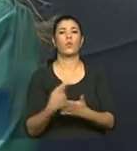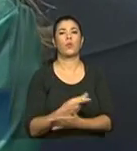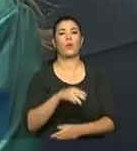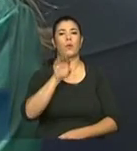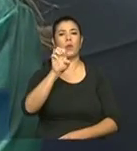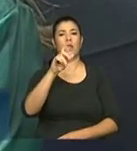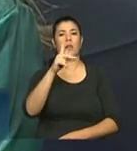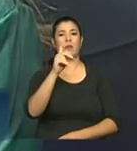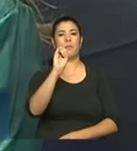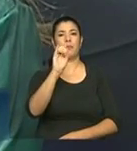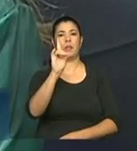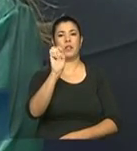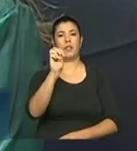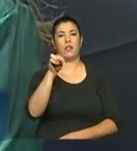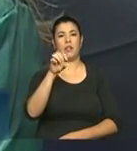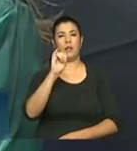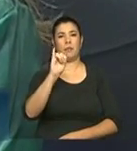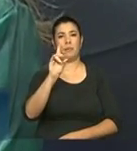país e